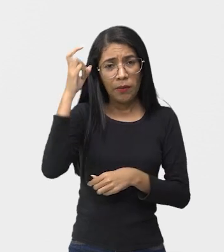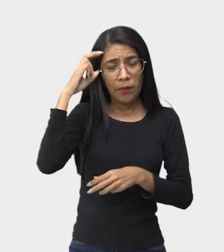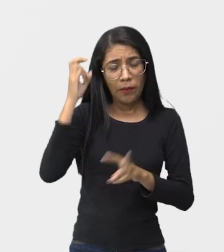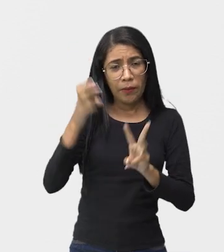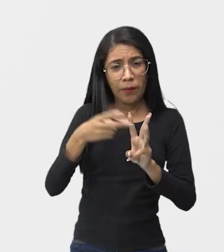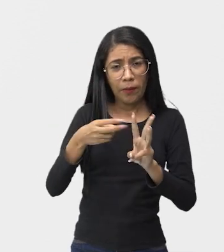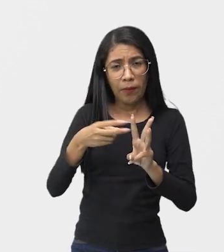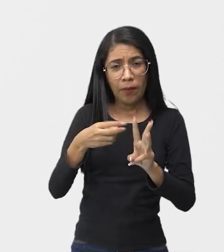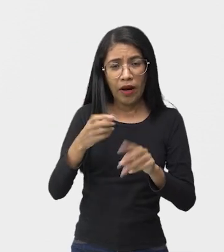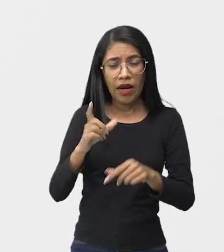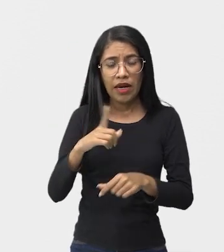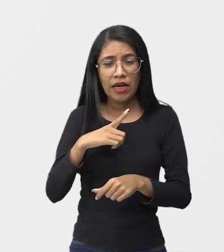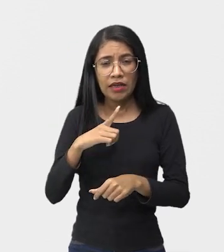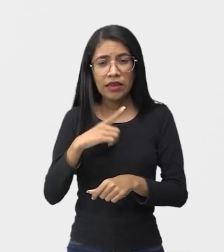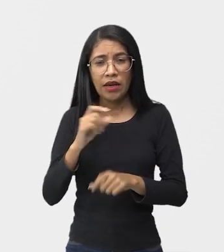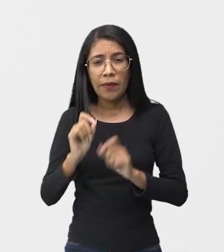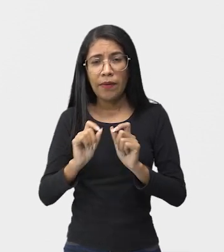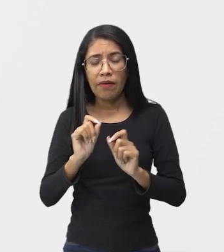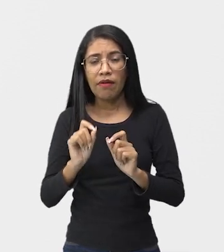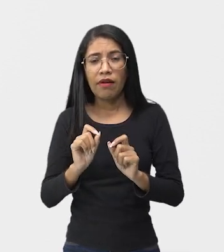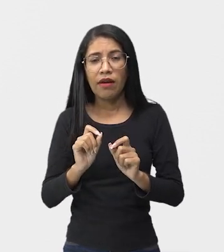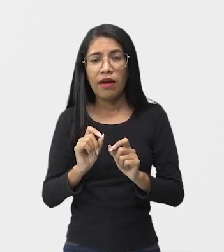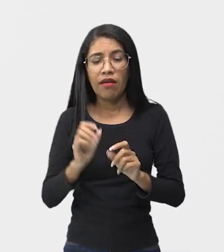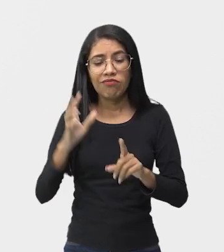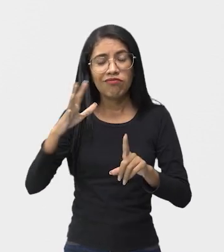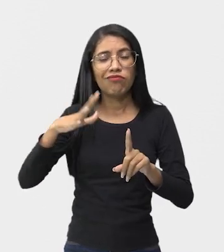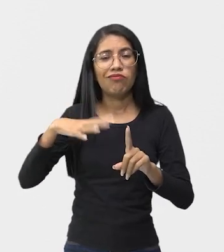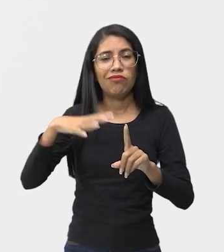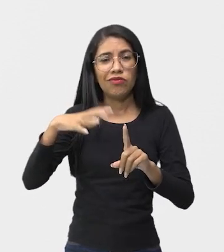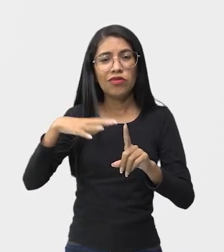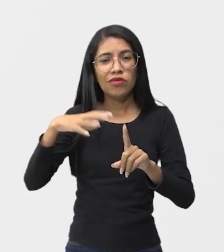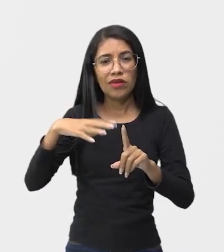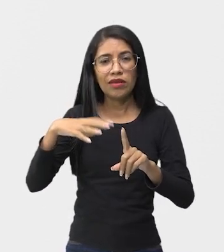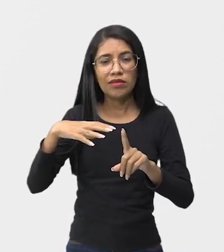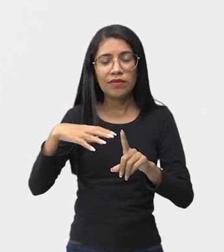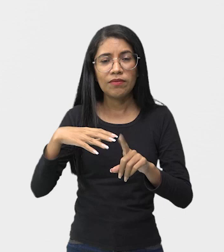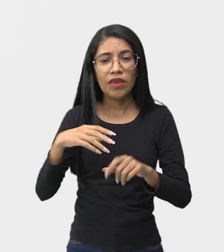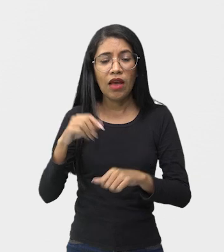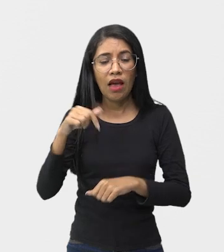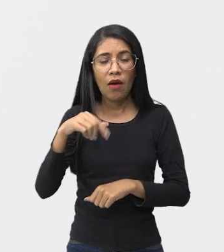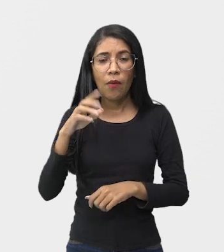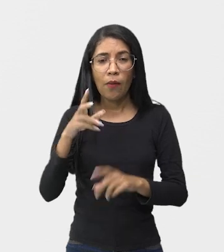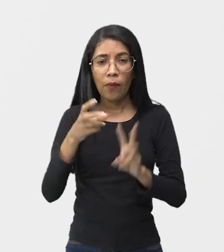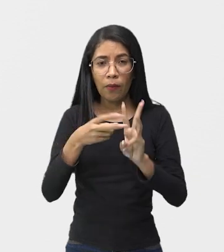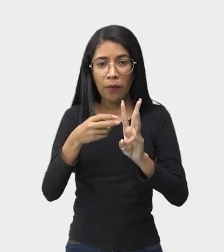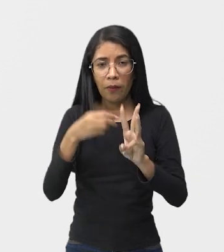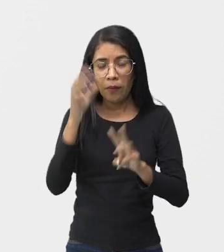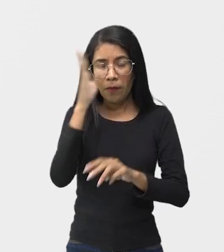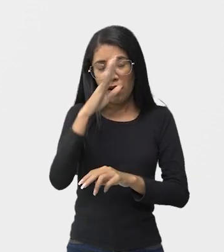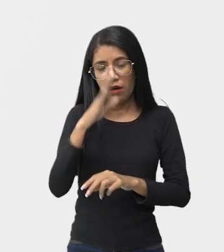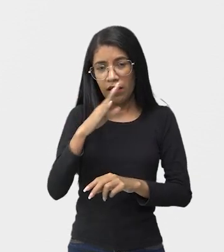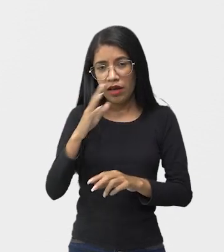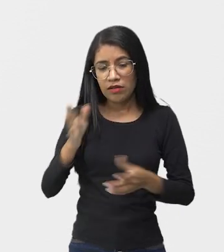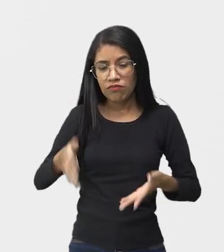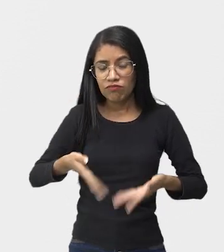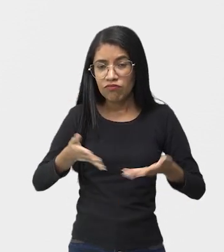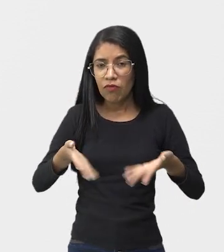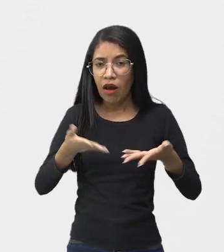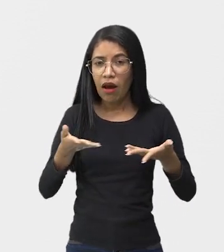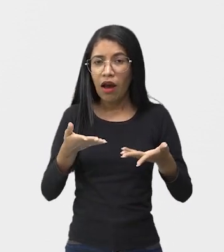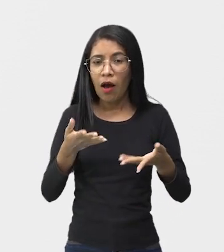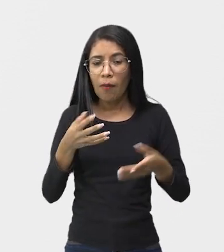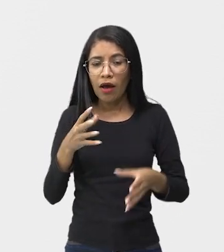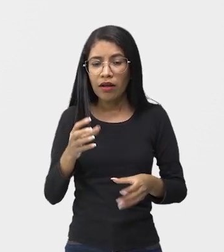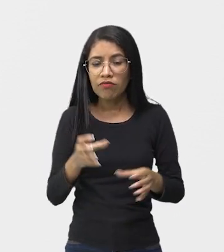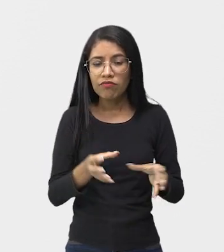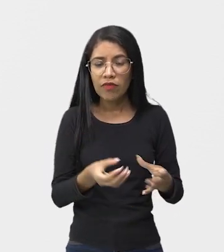indígenas, ele passa, né? Nós somos também influenciados. Os índios brasileiros também contribuíram, né, para a